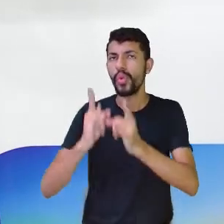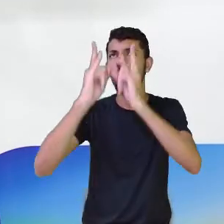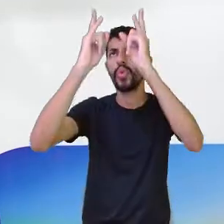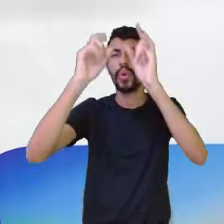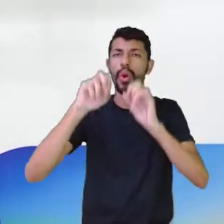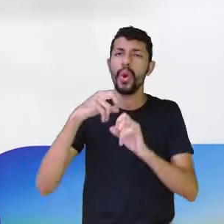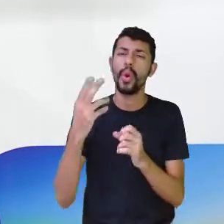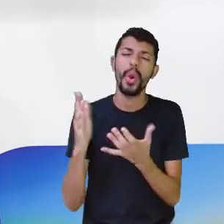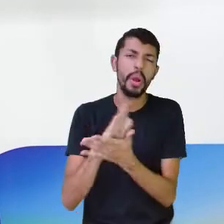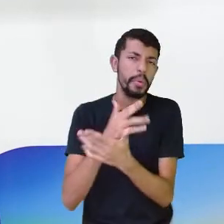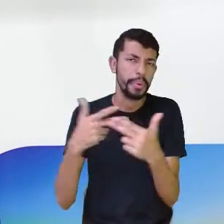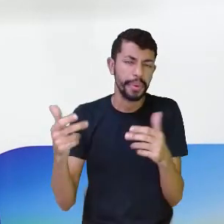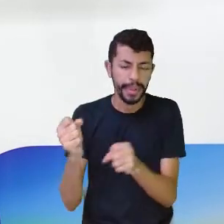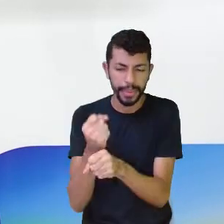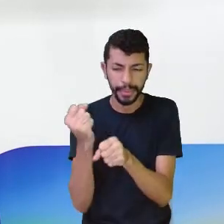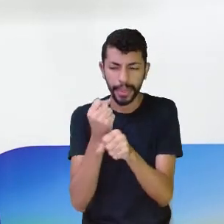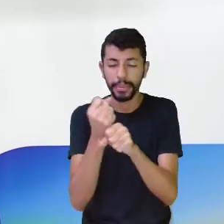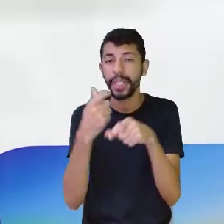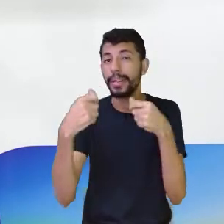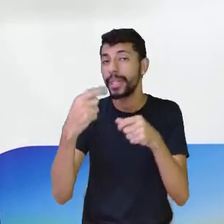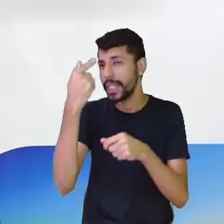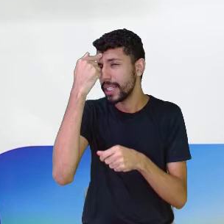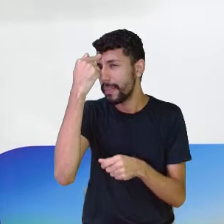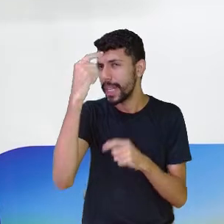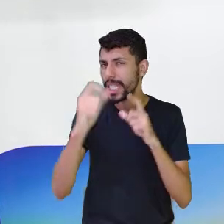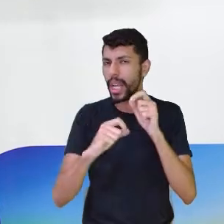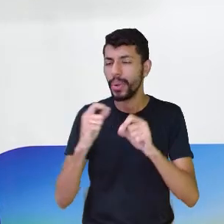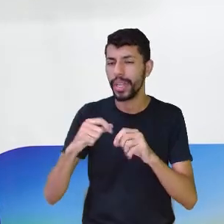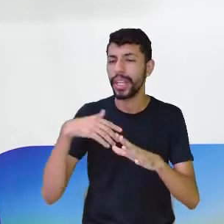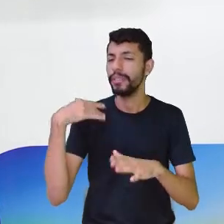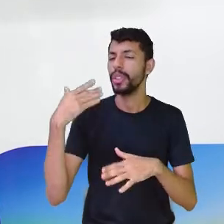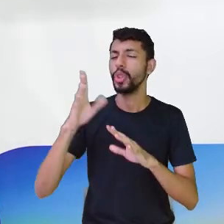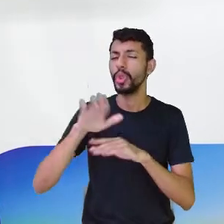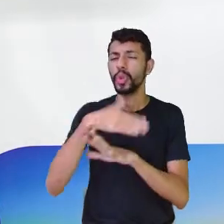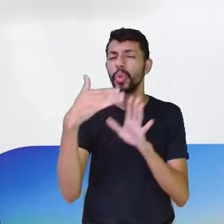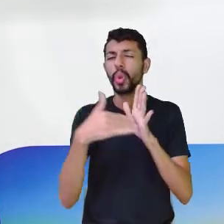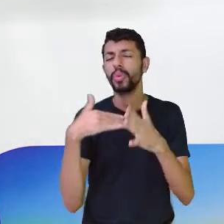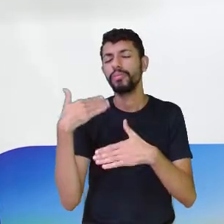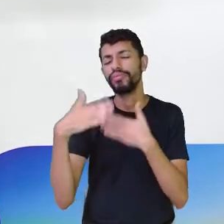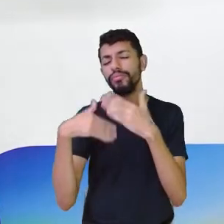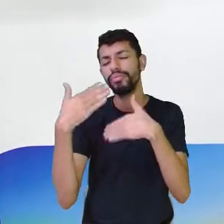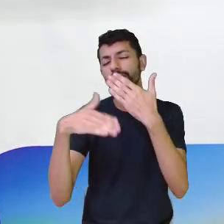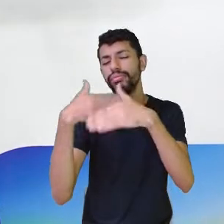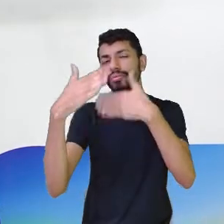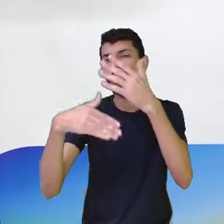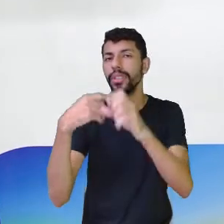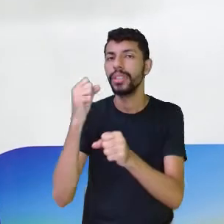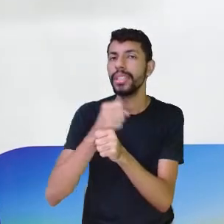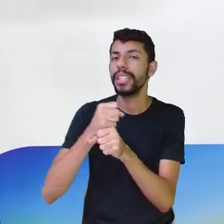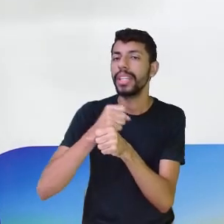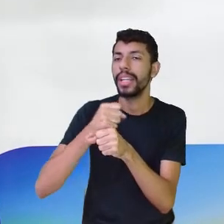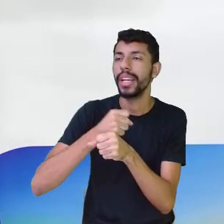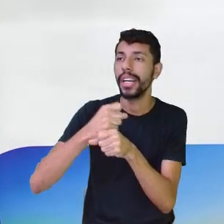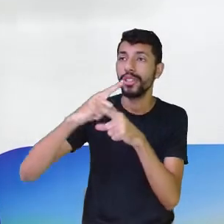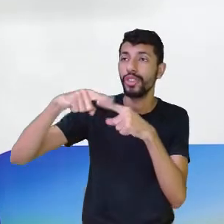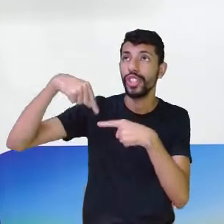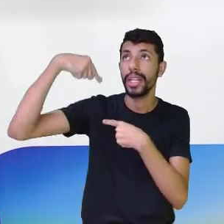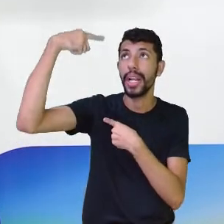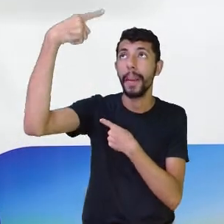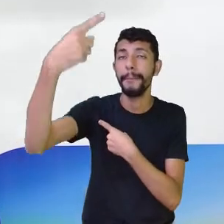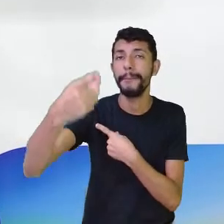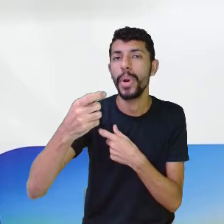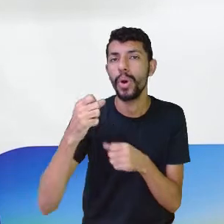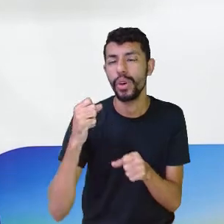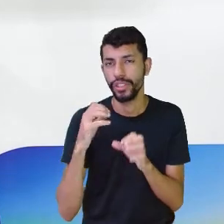construir algo ali, eu tenho que pensar em todo o processo de anos após essa